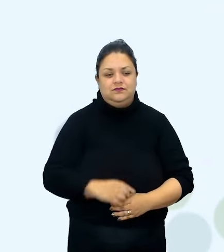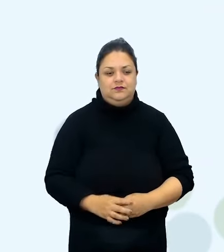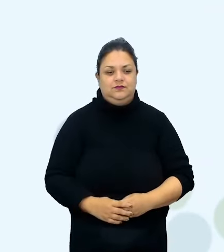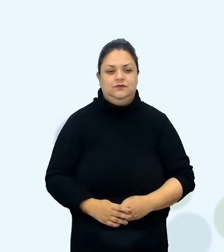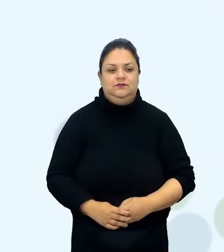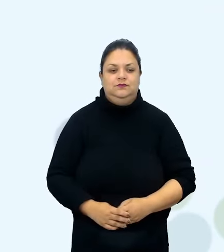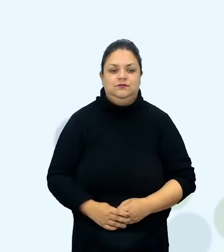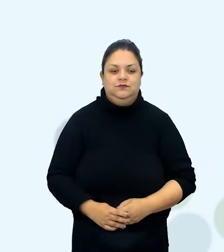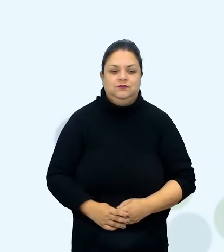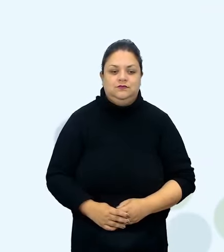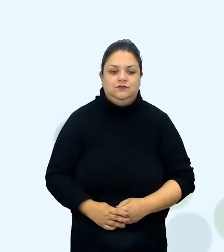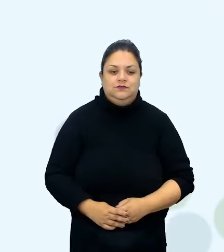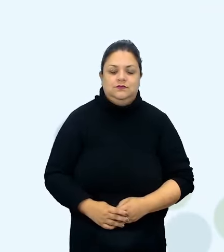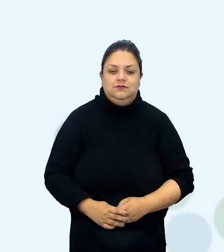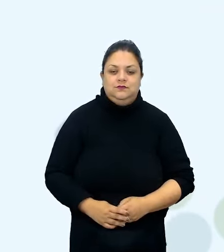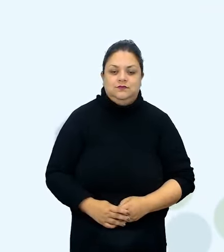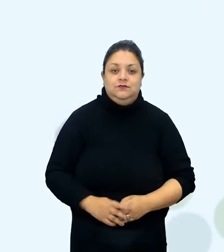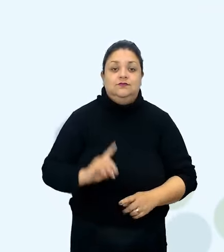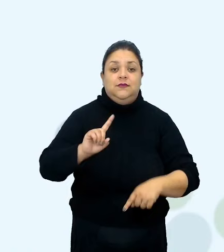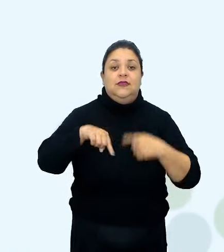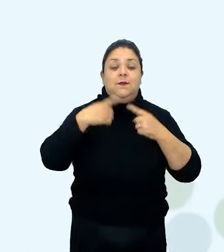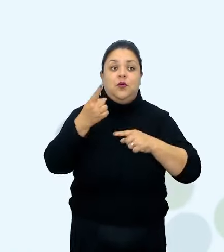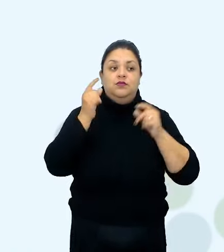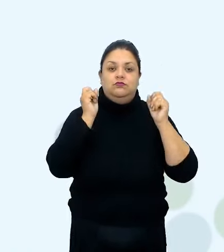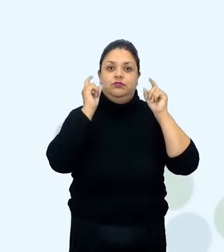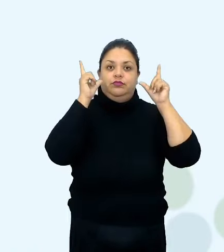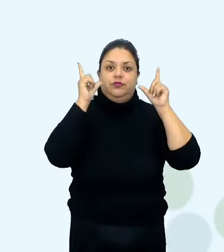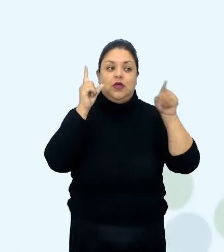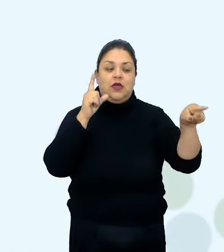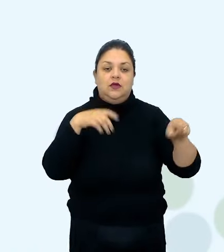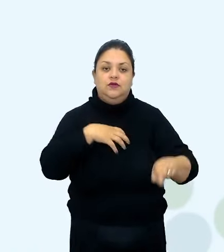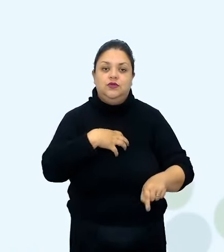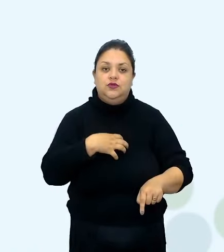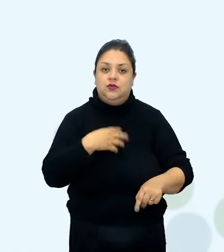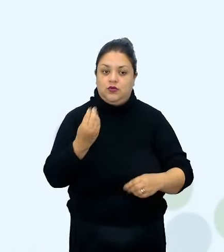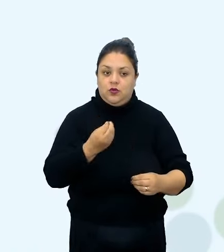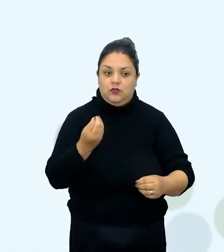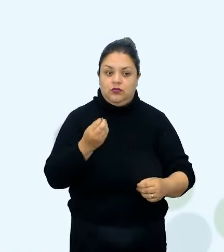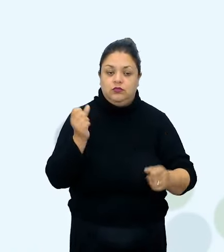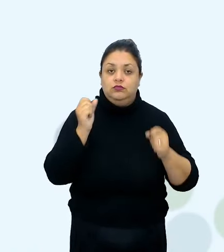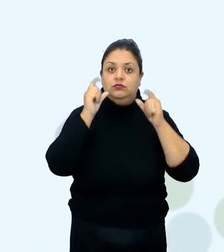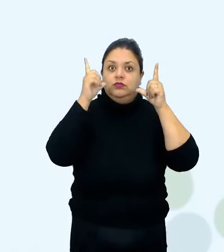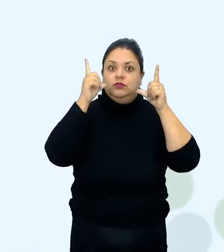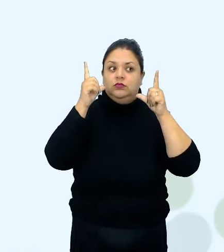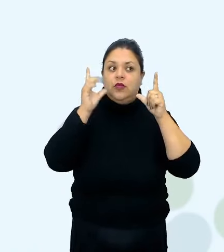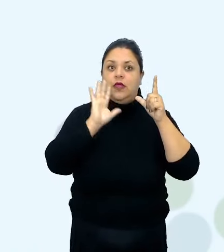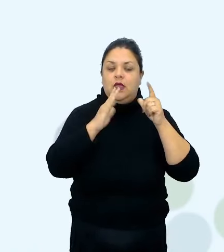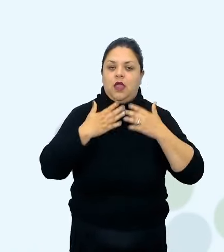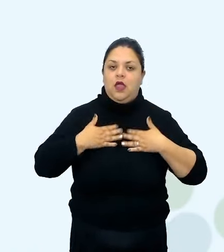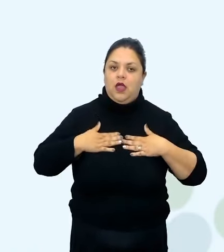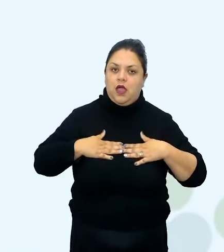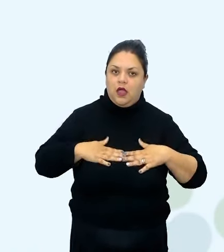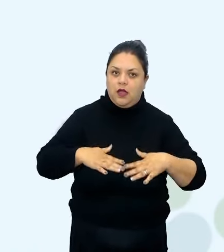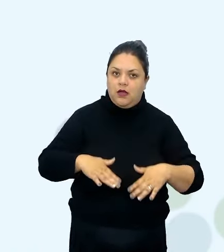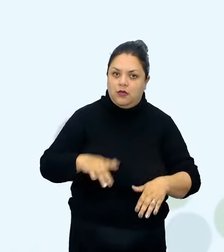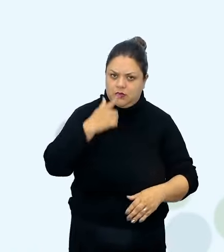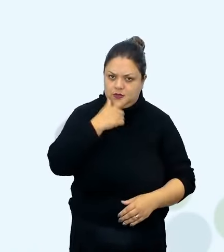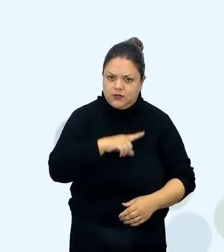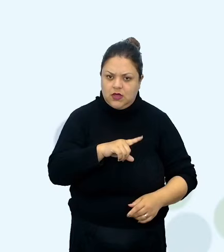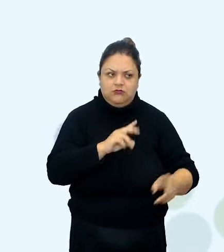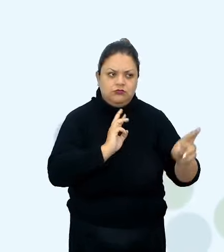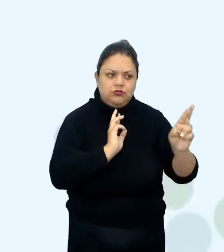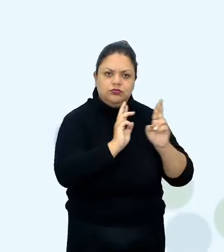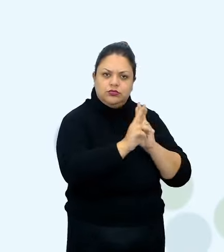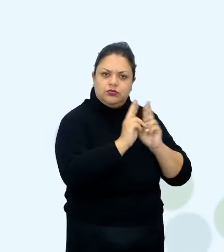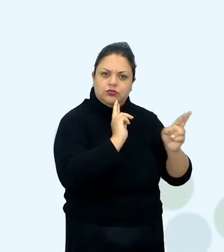a gente vê depois um estado de alerta que a criança consegue se manter de maneira calma, então ela consegue ter respondido,